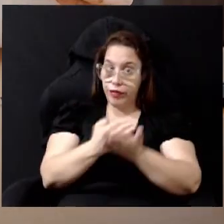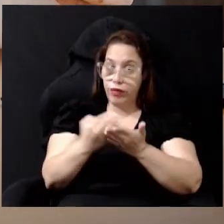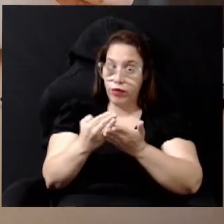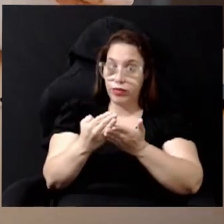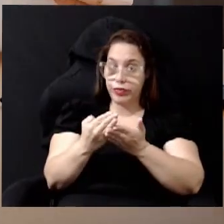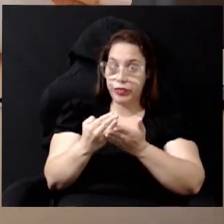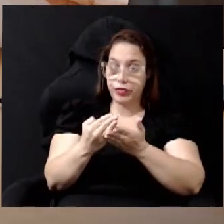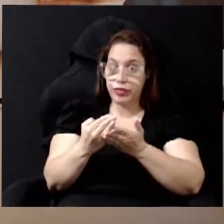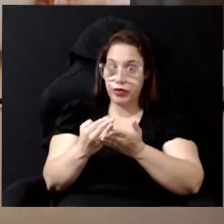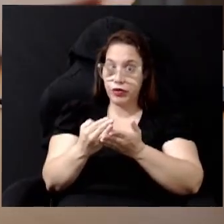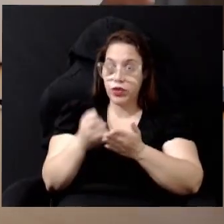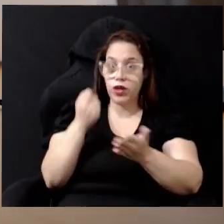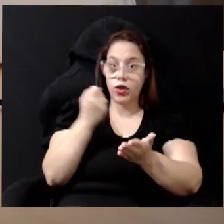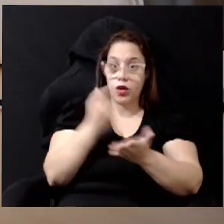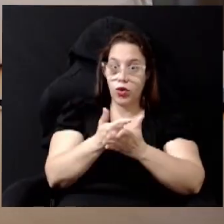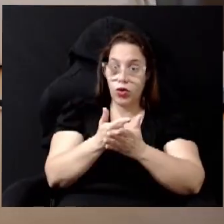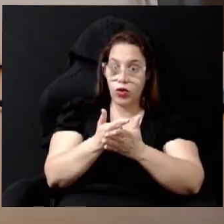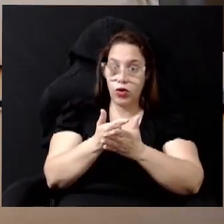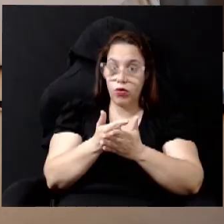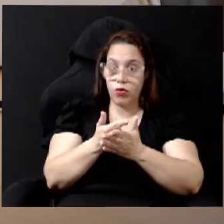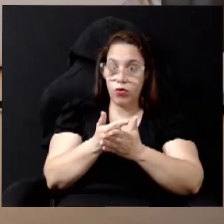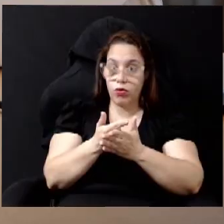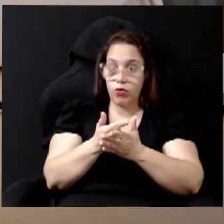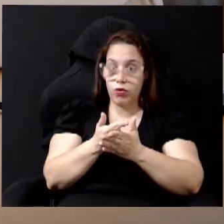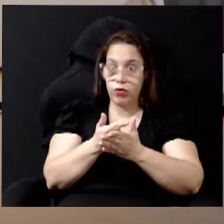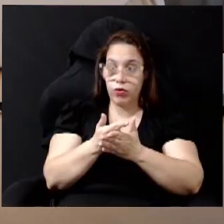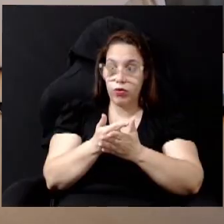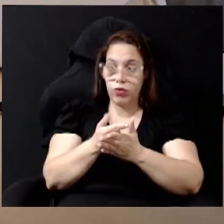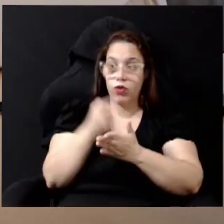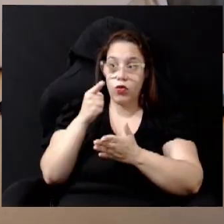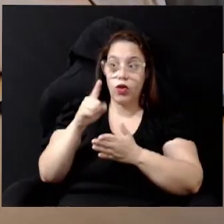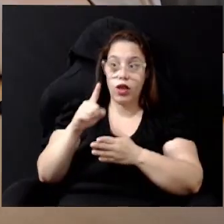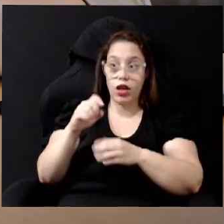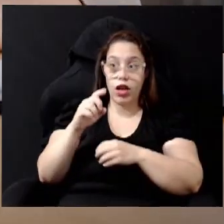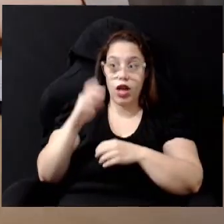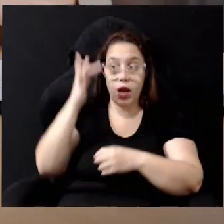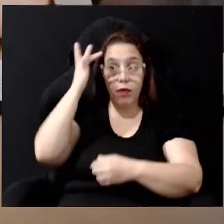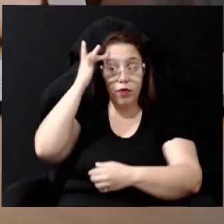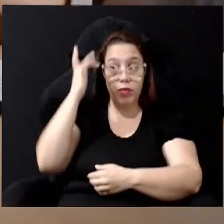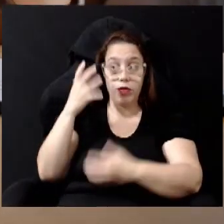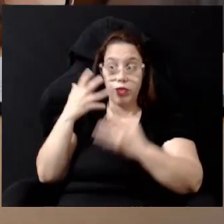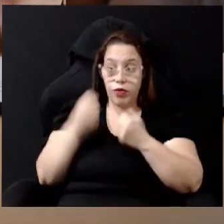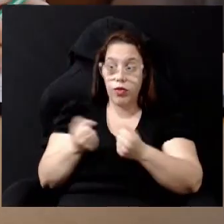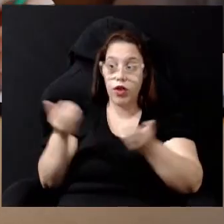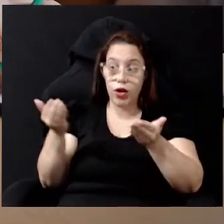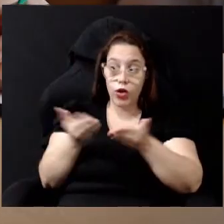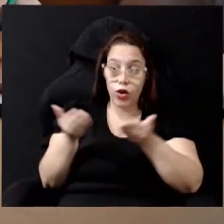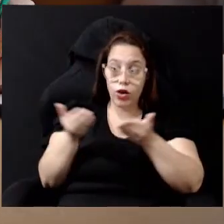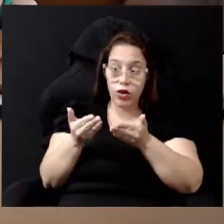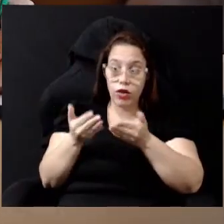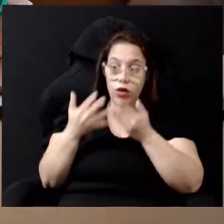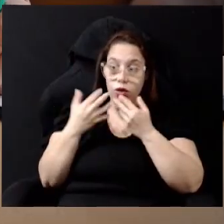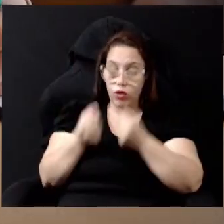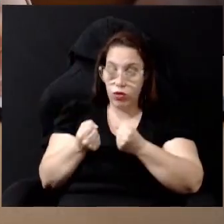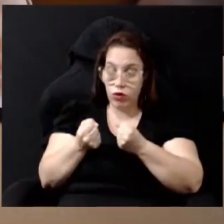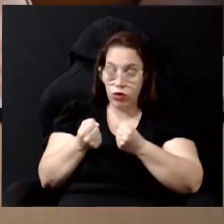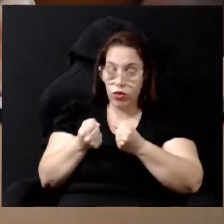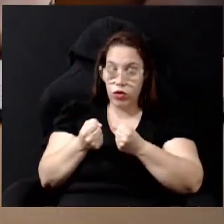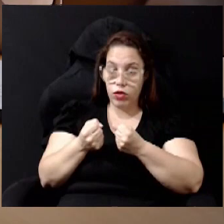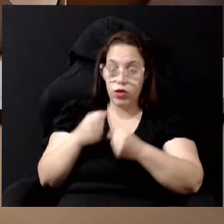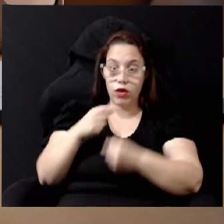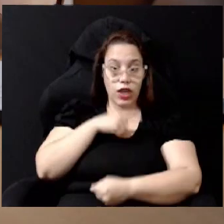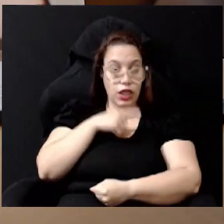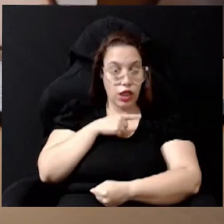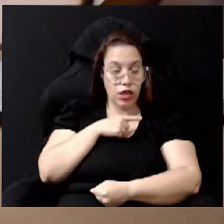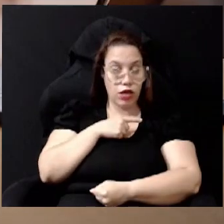pagar o seu você amanhã. O que é pagar o seu você amanhã? Se você está recebendo dinheiro agora, pega uma parte desse dinheiro que você tem, sei lá,